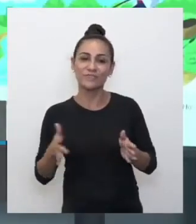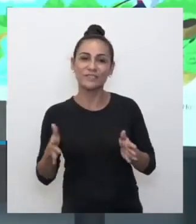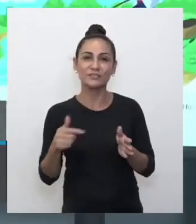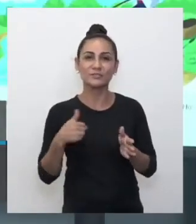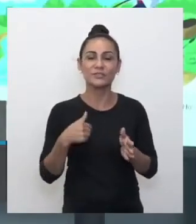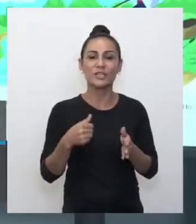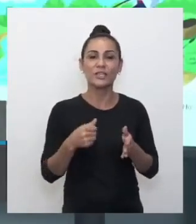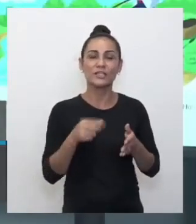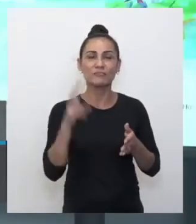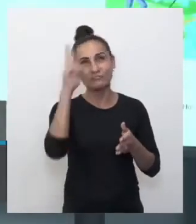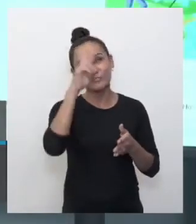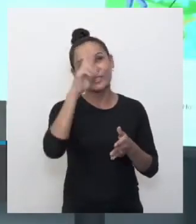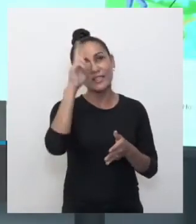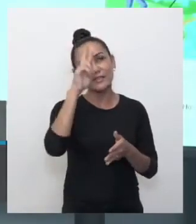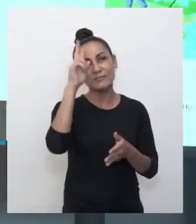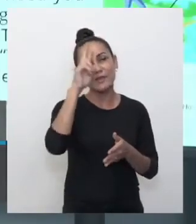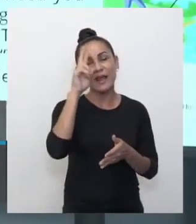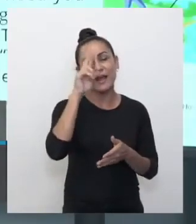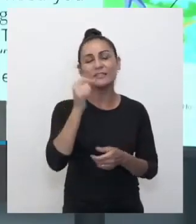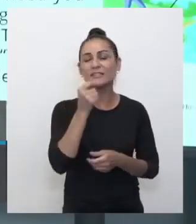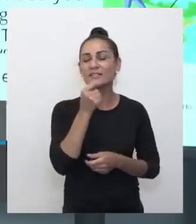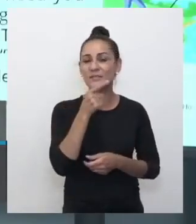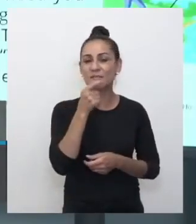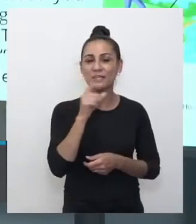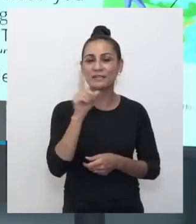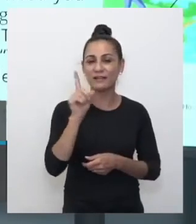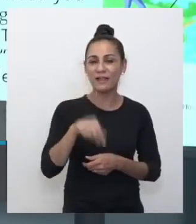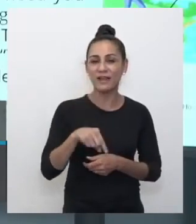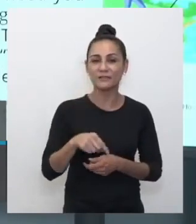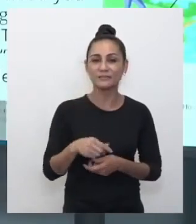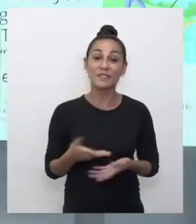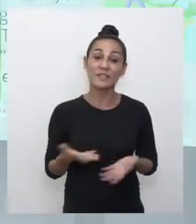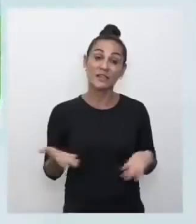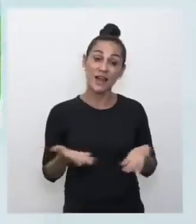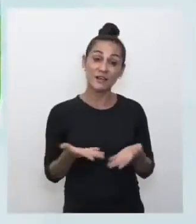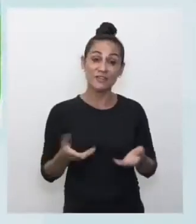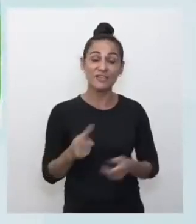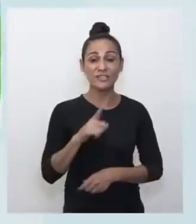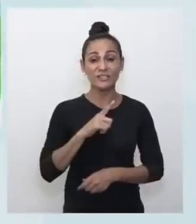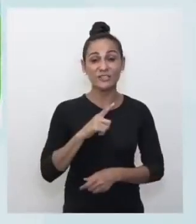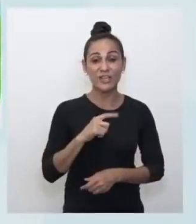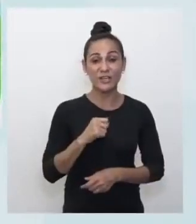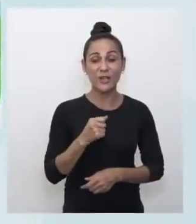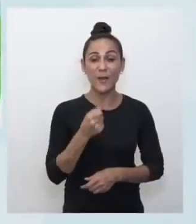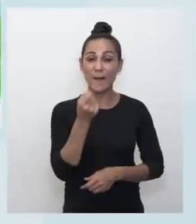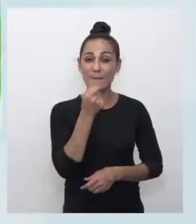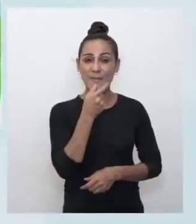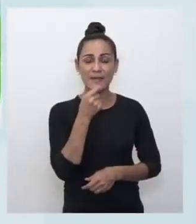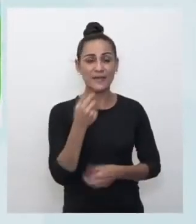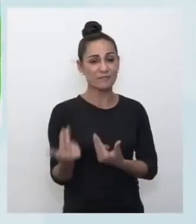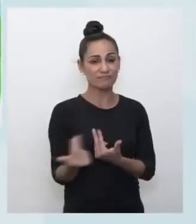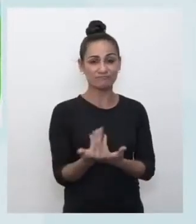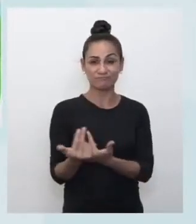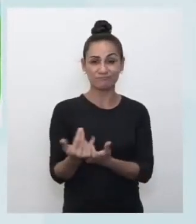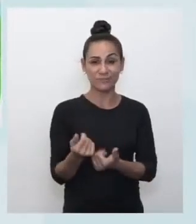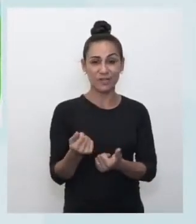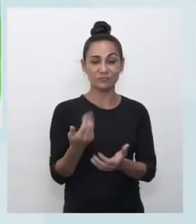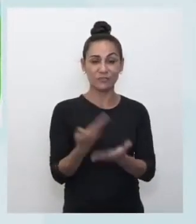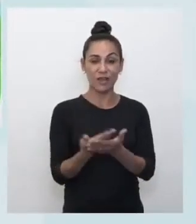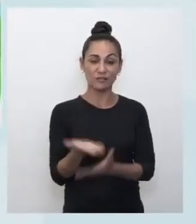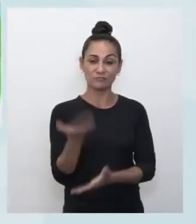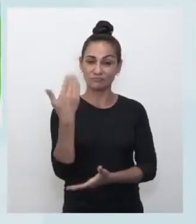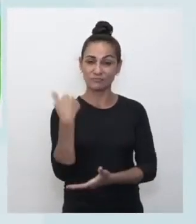poderiam lembrar do que essa piadinha era. E aí agora a gente tem a piada, tá lá, é a mesma piada que nós trabalhamos na aula